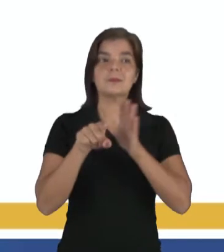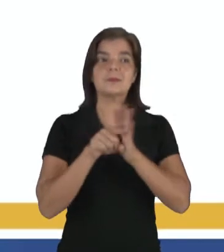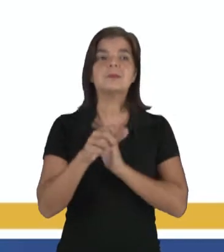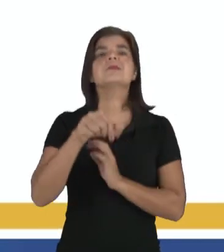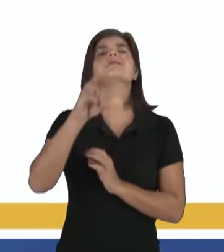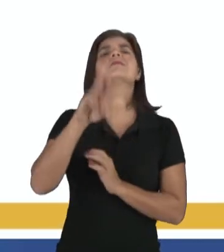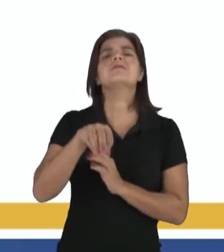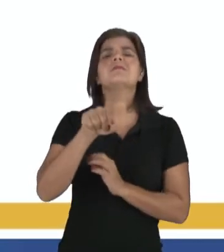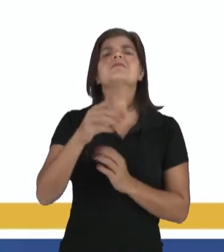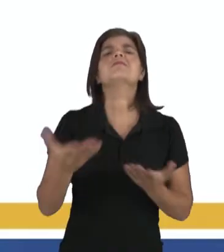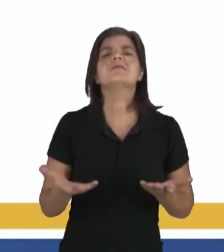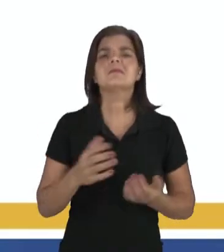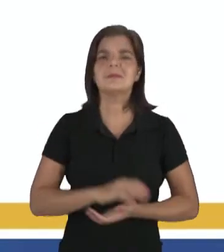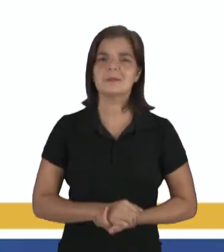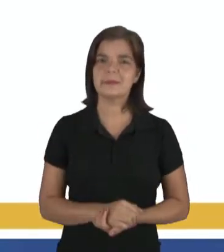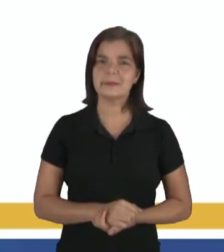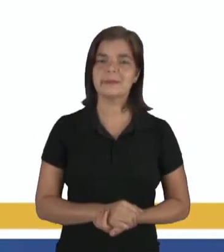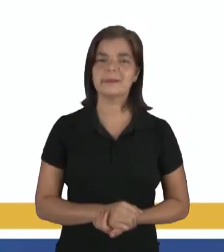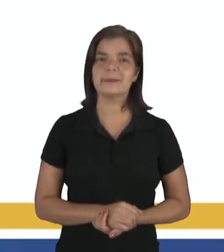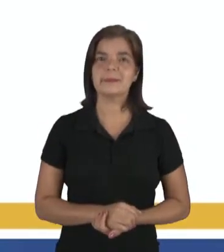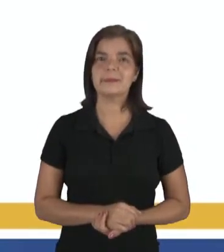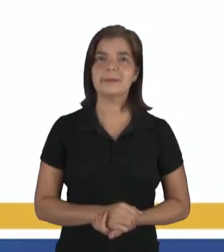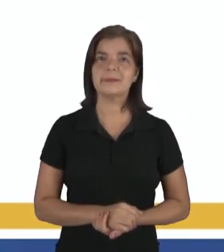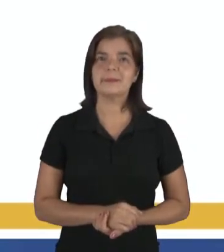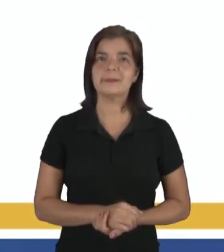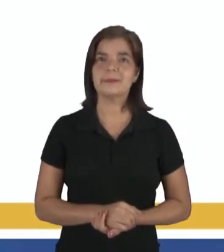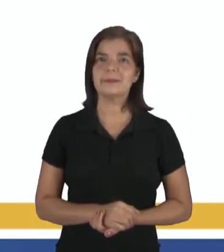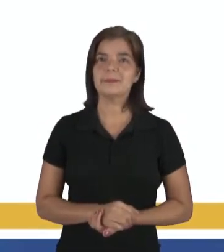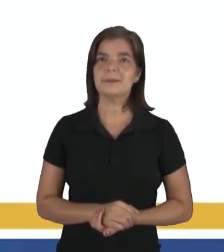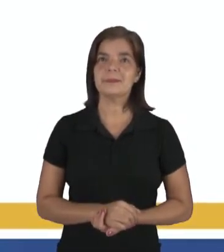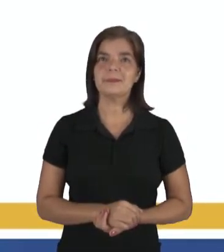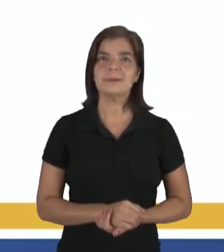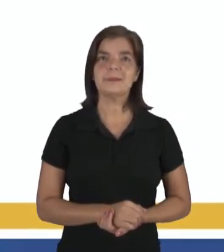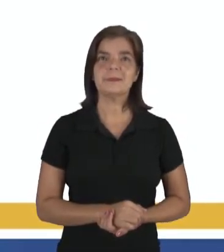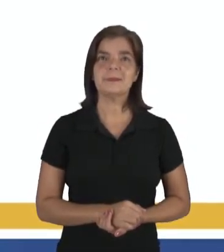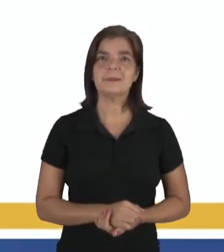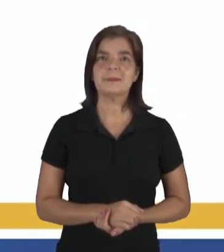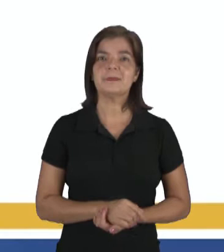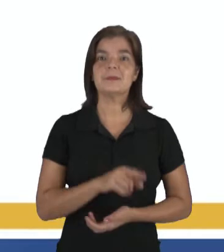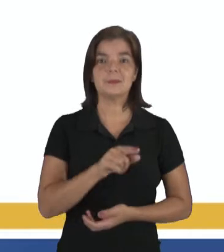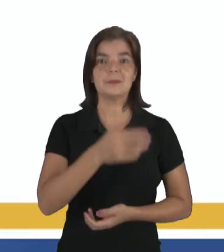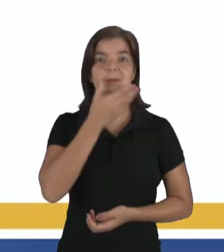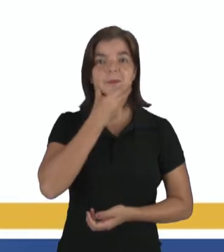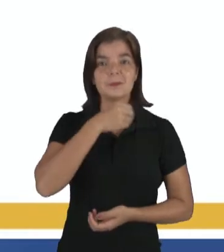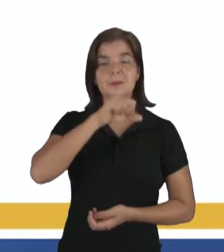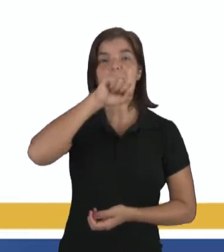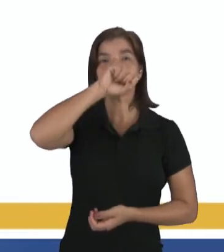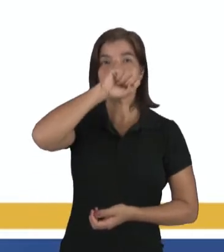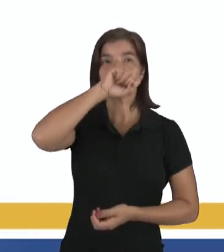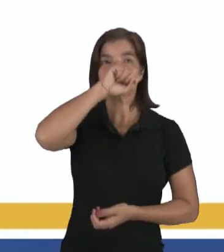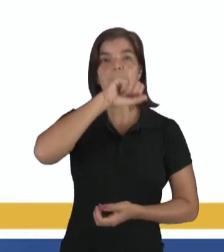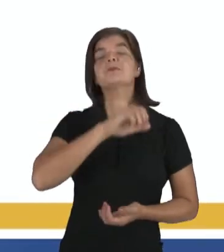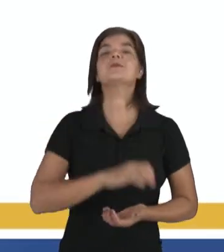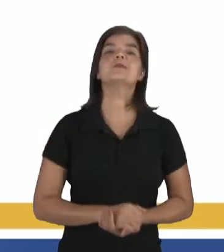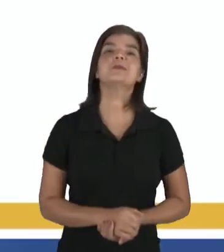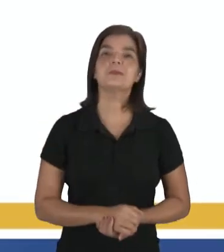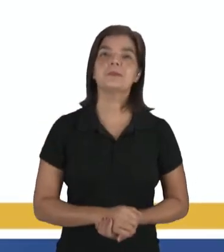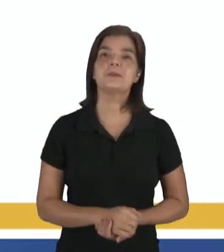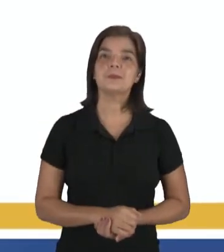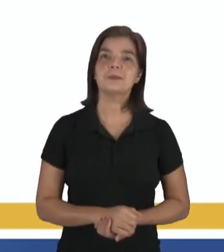Quem é esse a resposta de exemplos uma fouder Esse é o meu pai